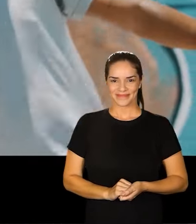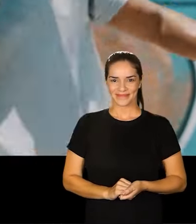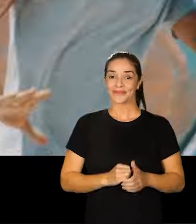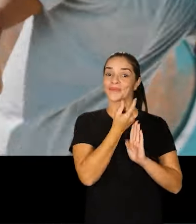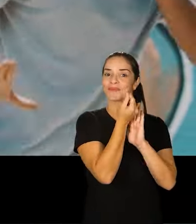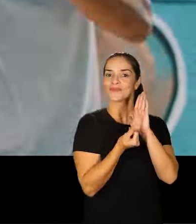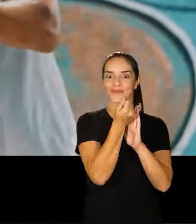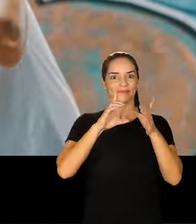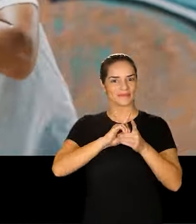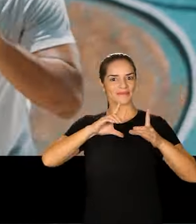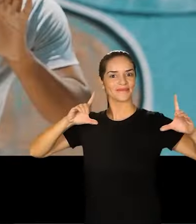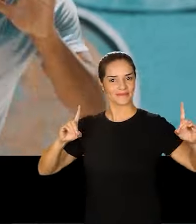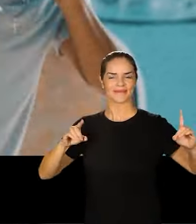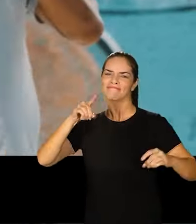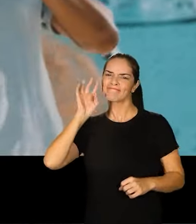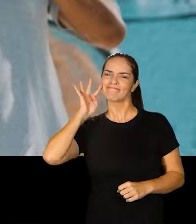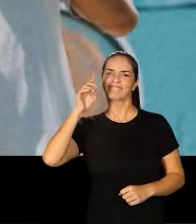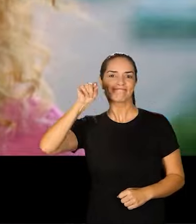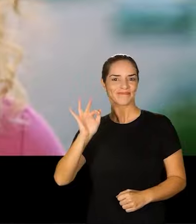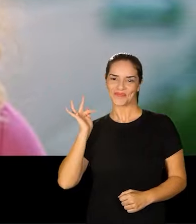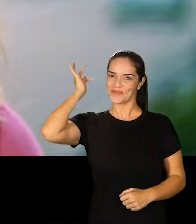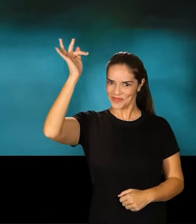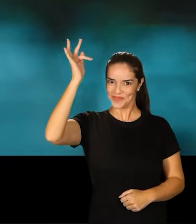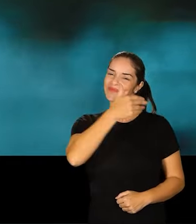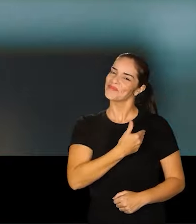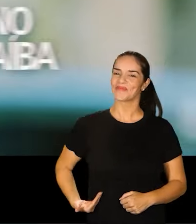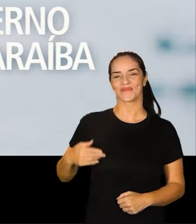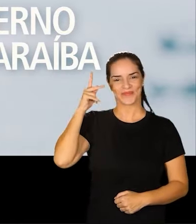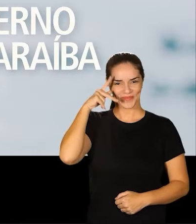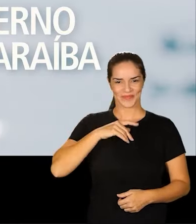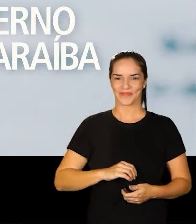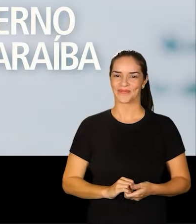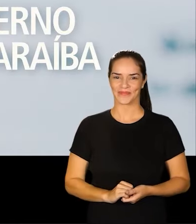Orçamento Democrático. Sua voz, nosso futuro. Governo da Paraíba.